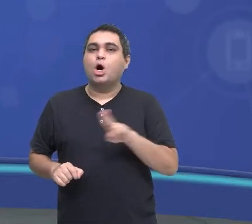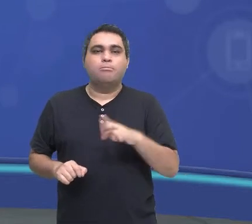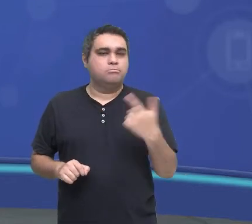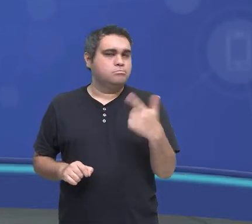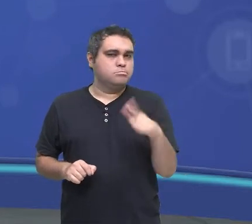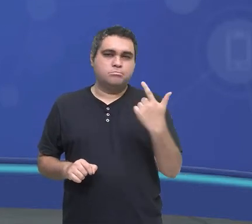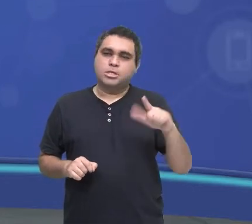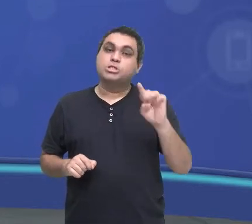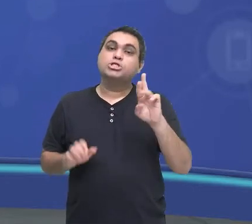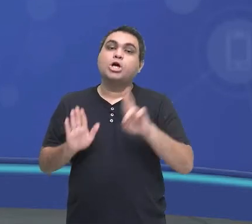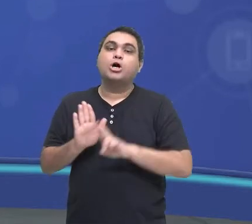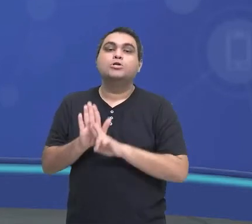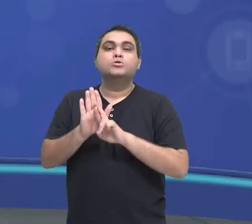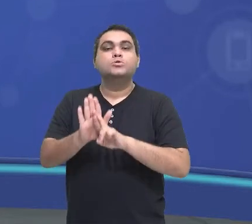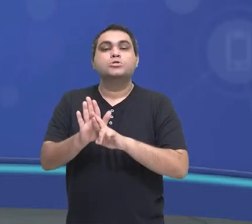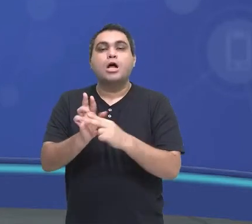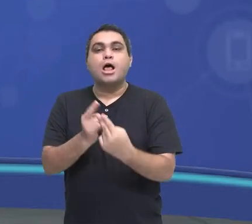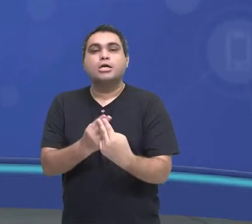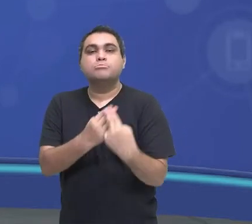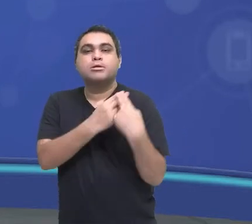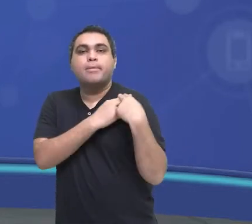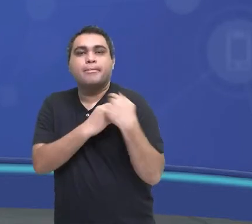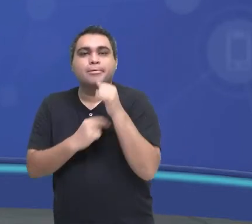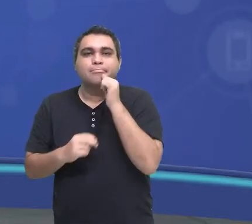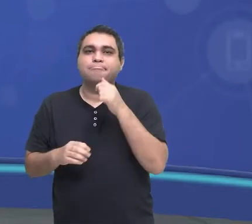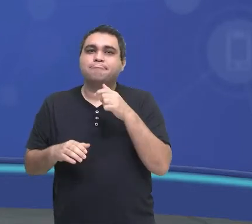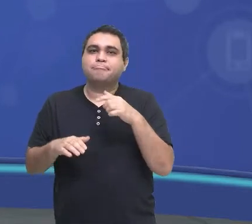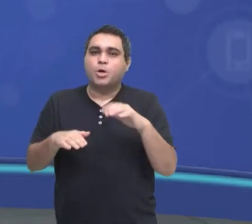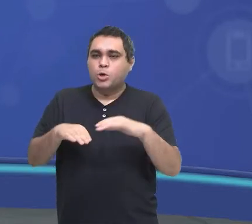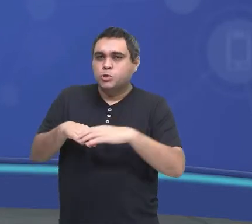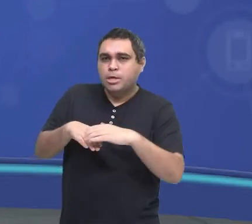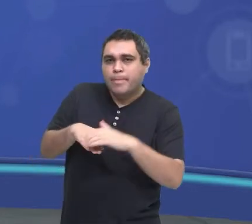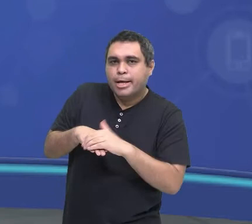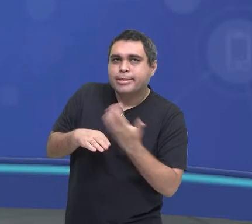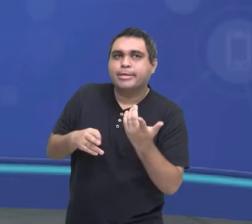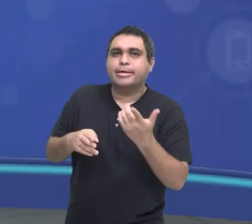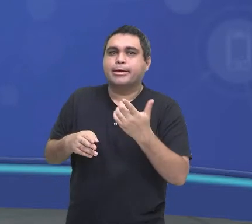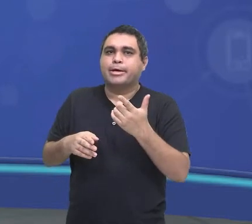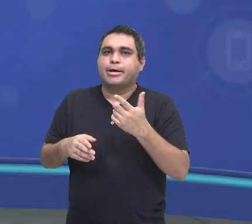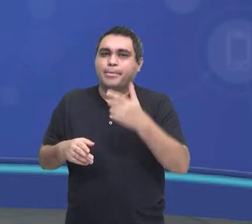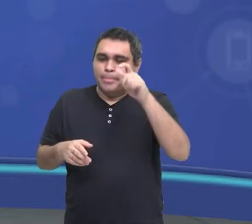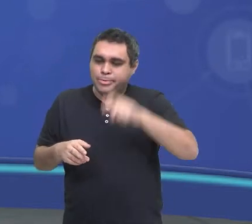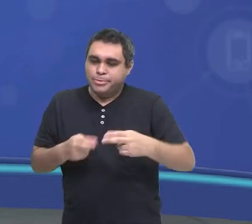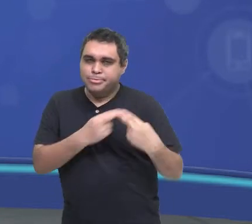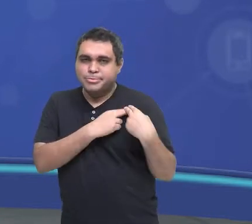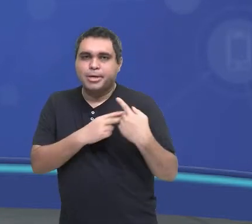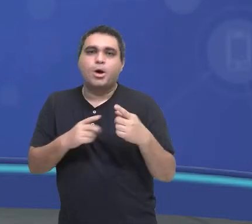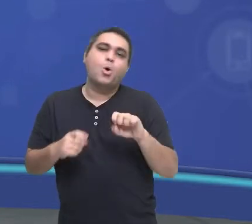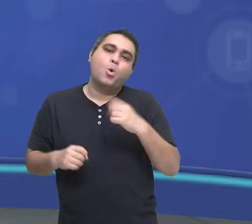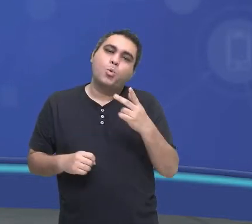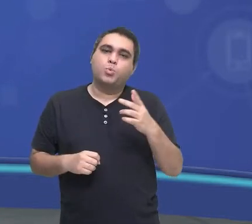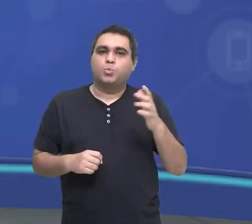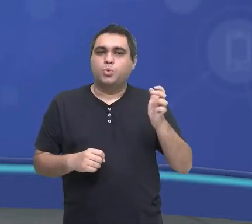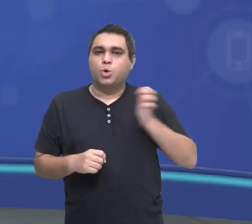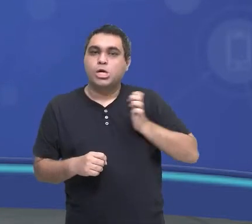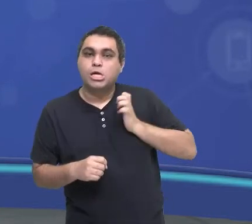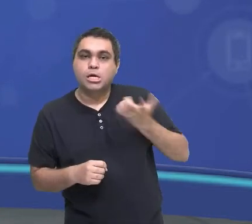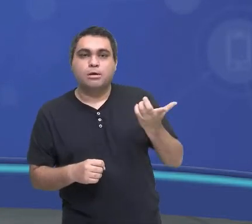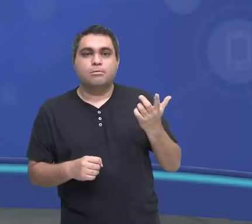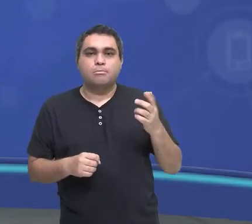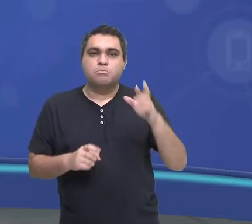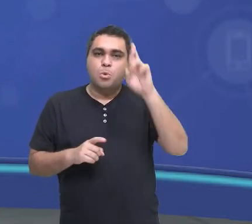e sim tipos sociais. O sapateiro, né? O nobre, o padre. Então, ele vai trazer